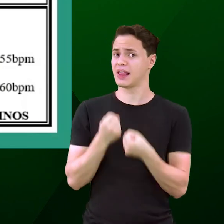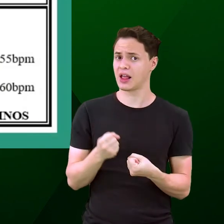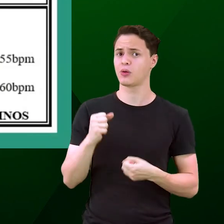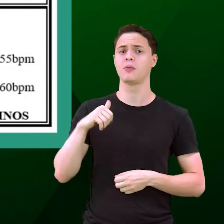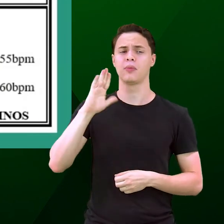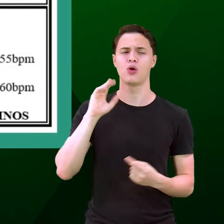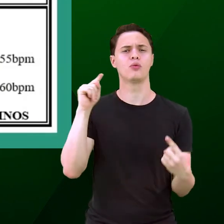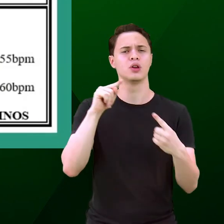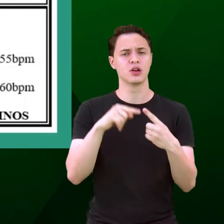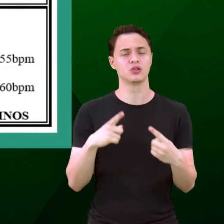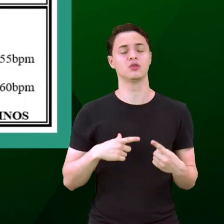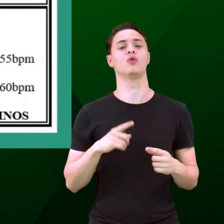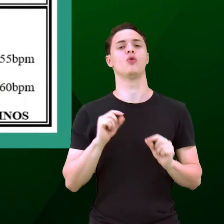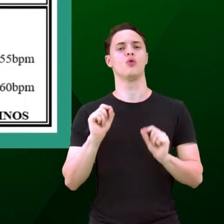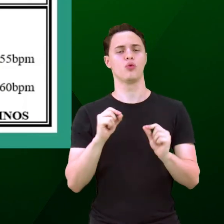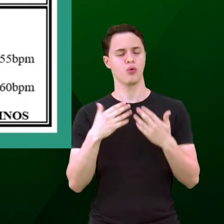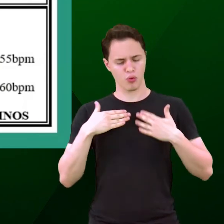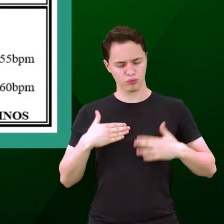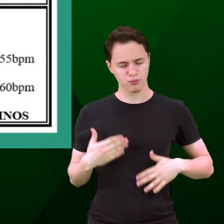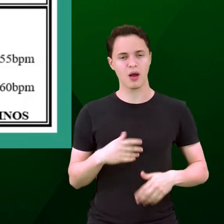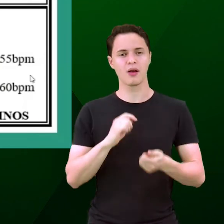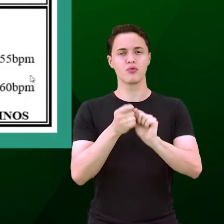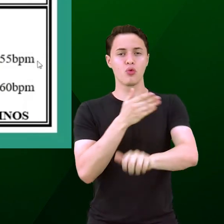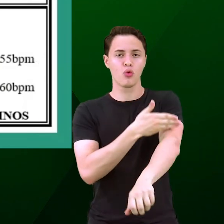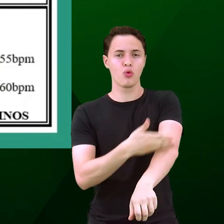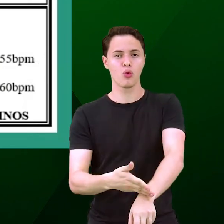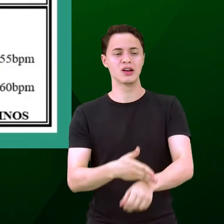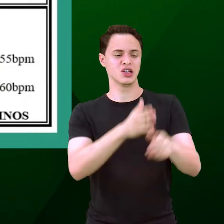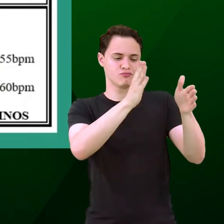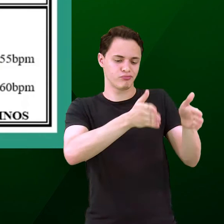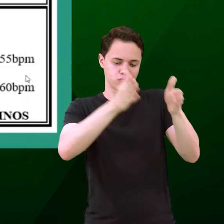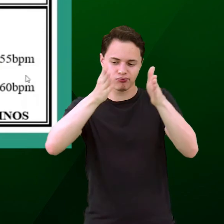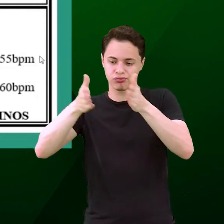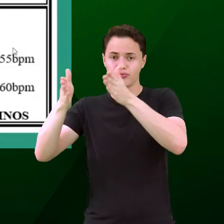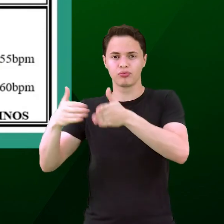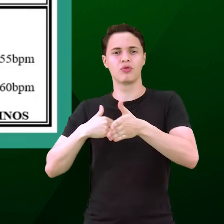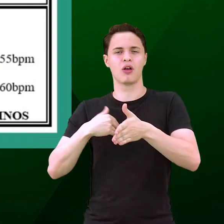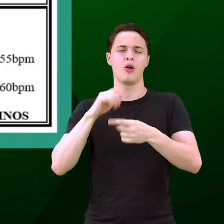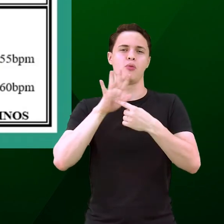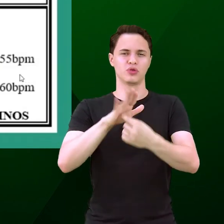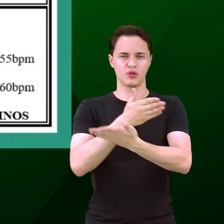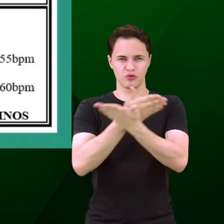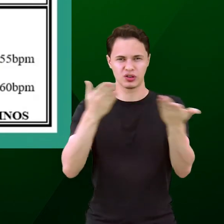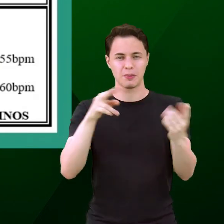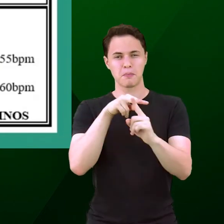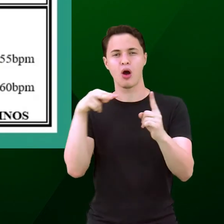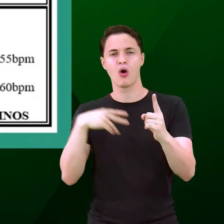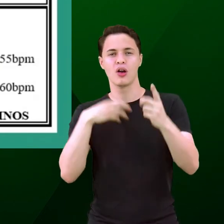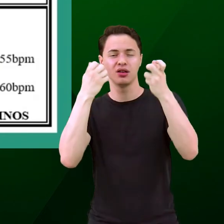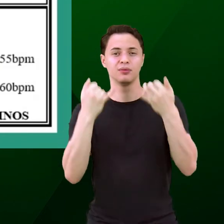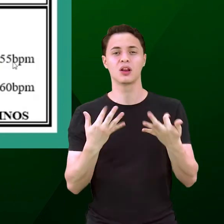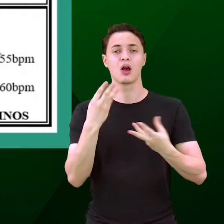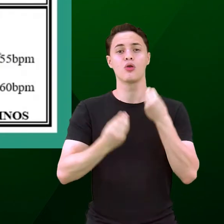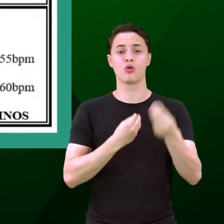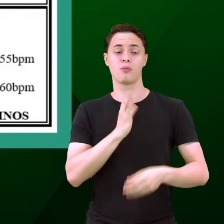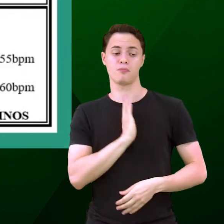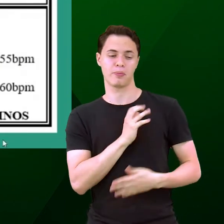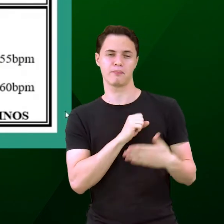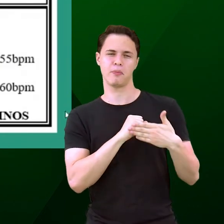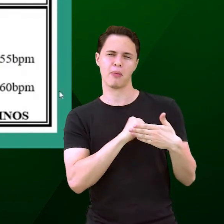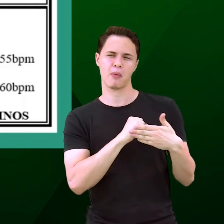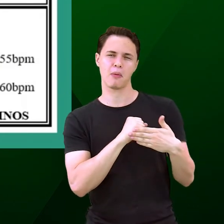rápido, 3 mais devagar. 4 mais rápidos, 2 naquele ritmo que eu costumava fazer. Isso a gente vai gerando uma